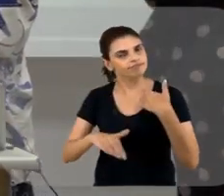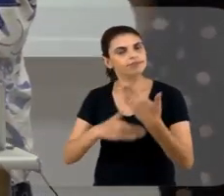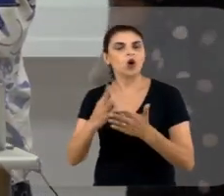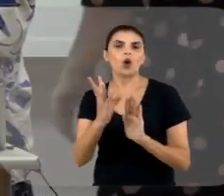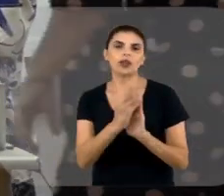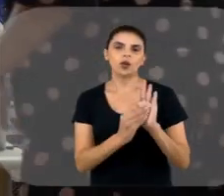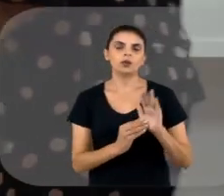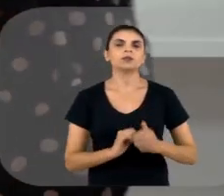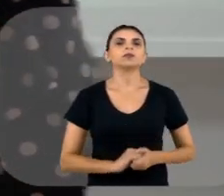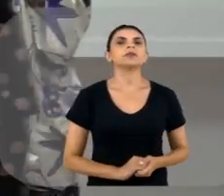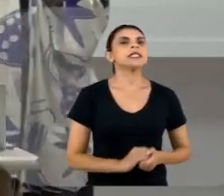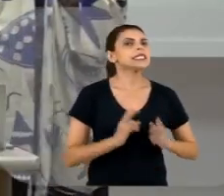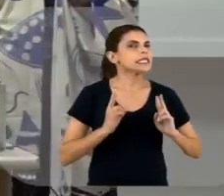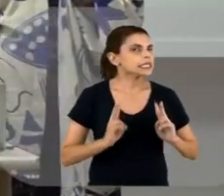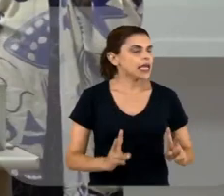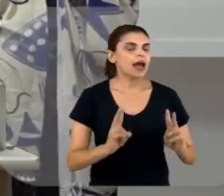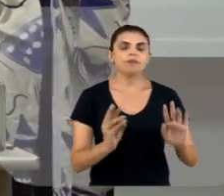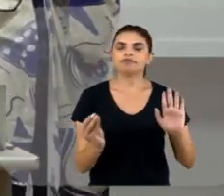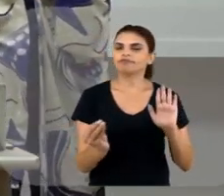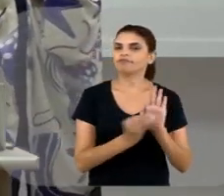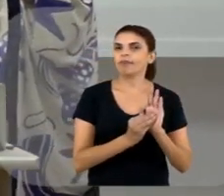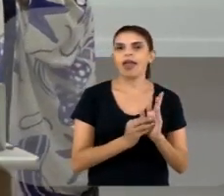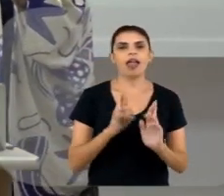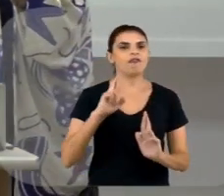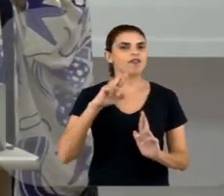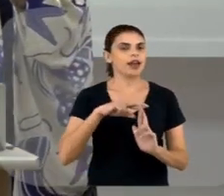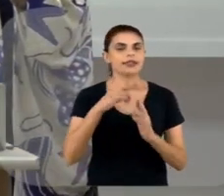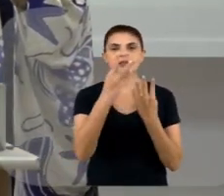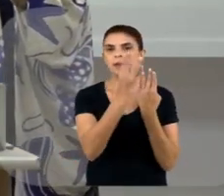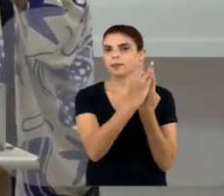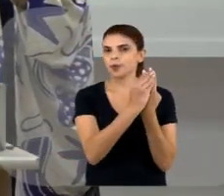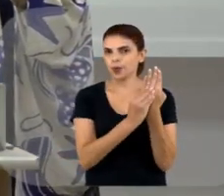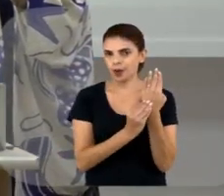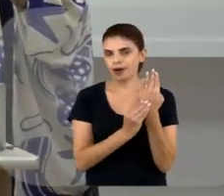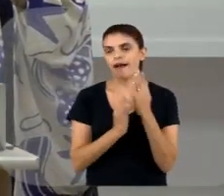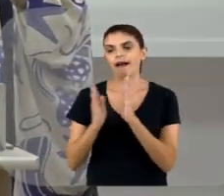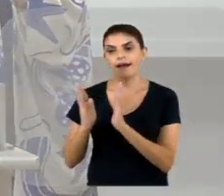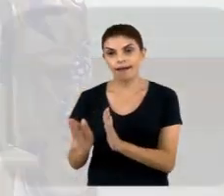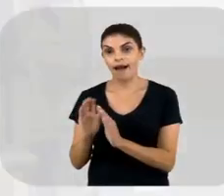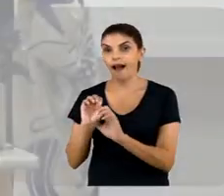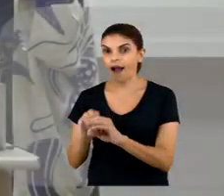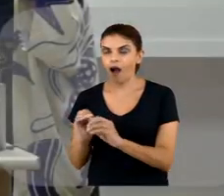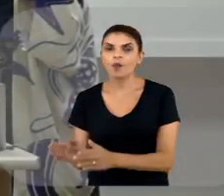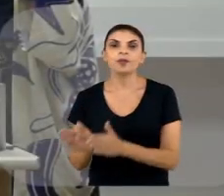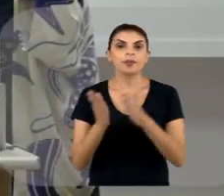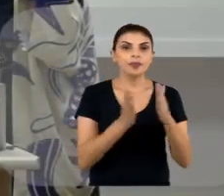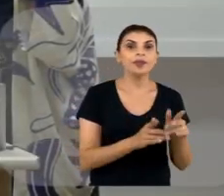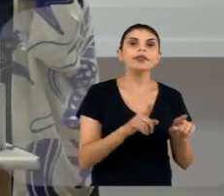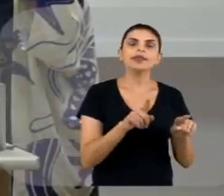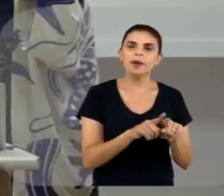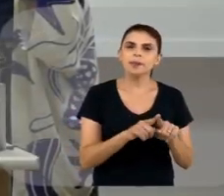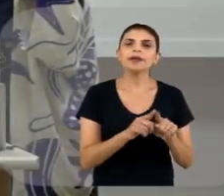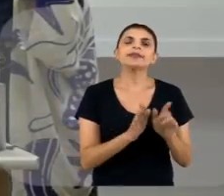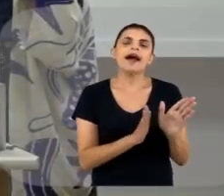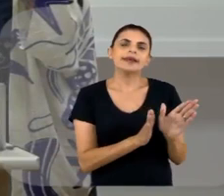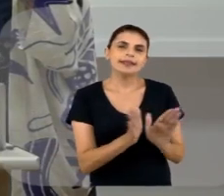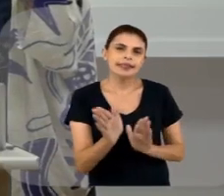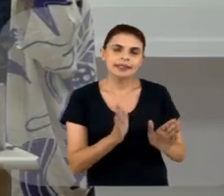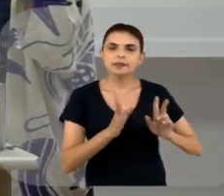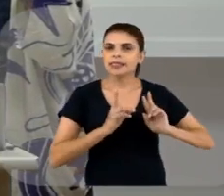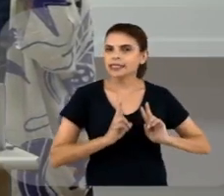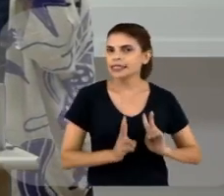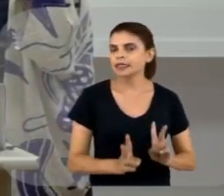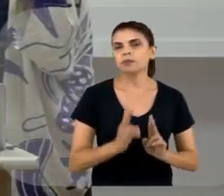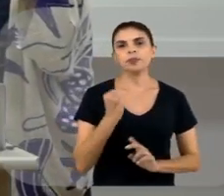né, daquele conteúdo. Então, o ideal é que essa referência venha aula a aula. A questão da acessibilidade, como eu